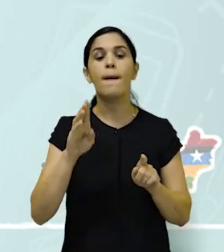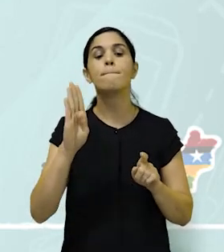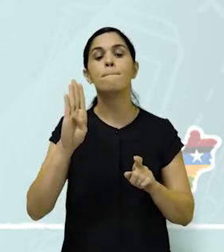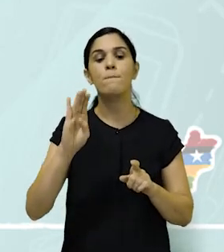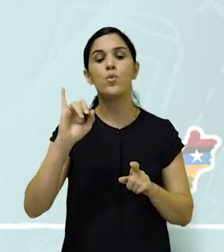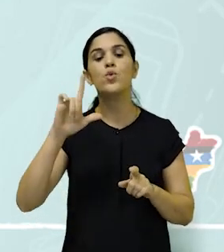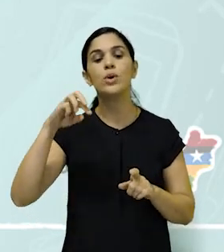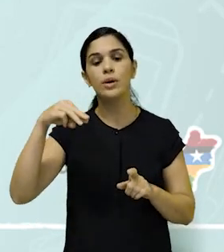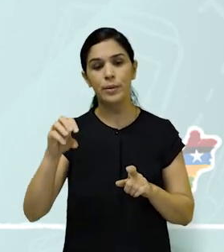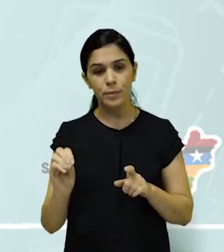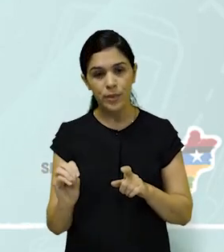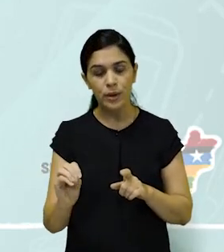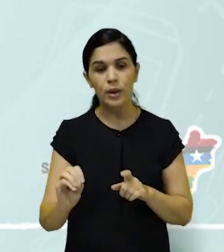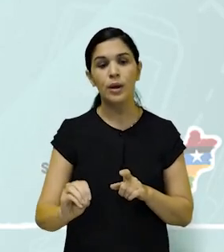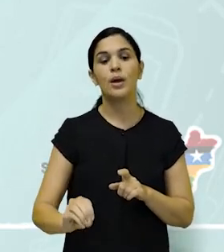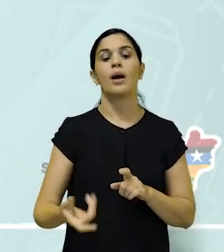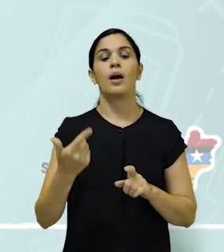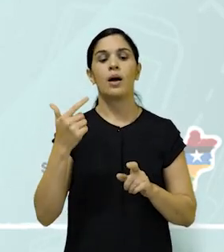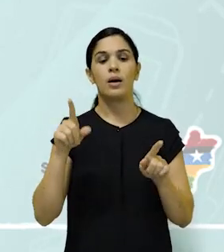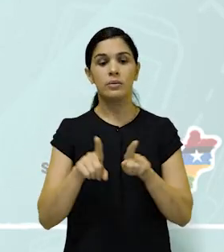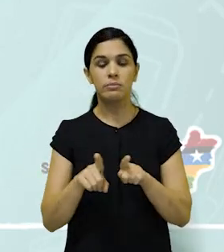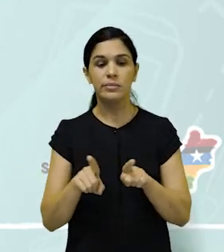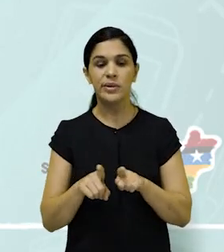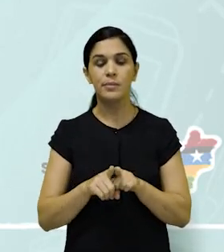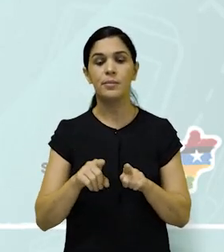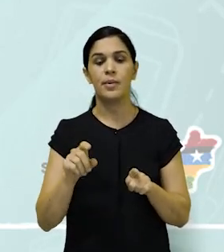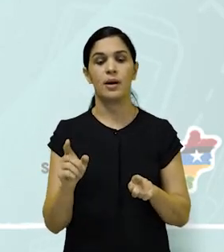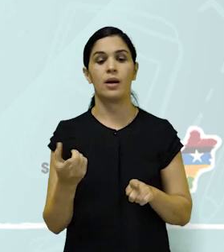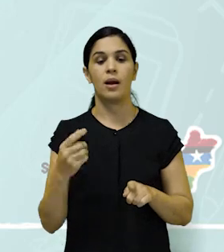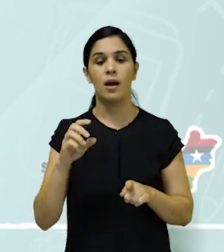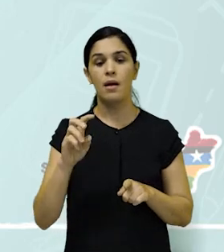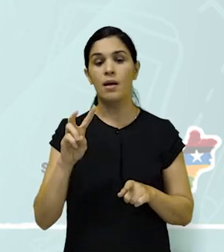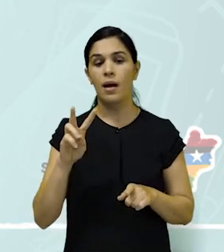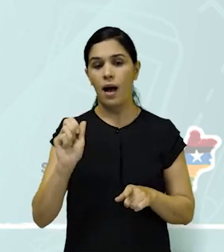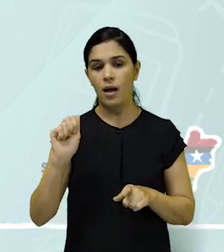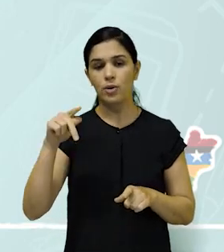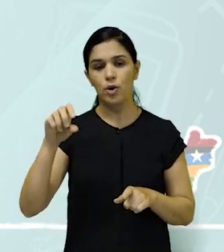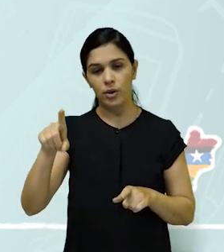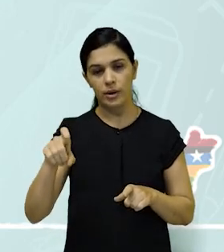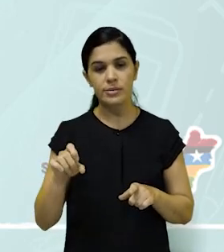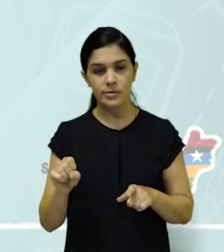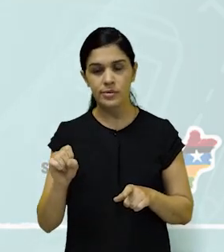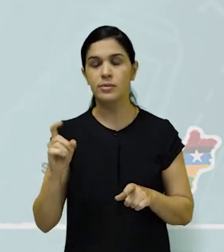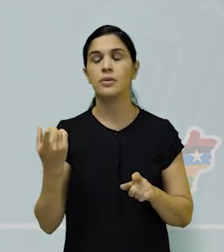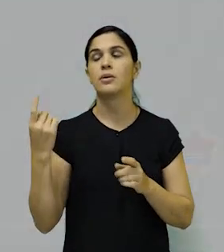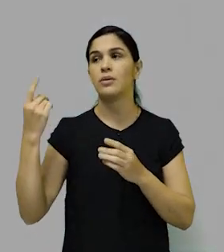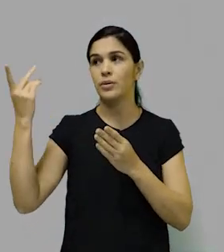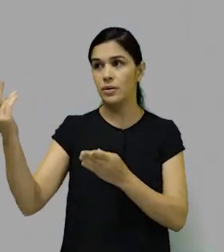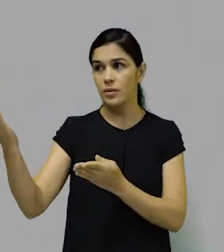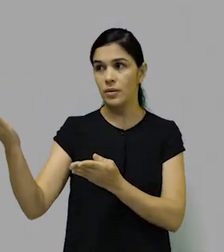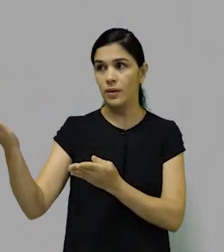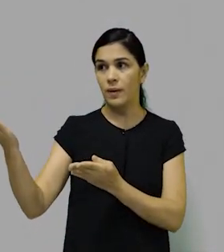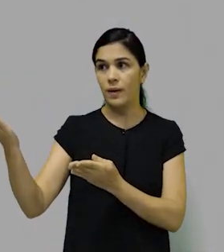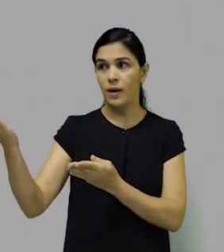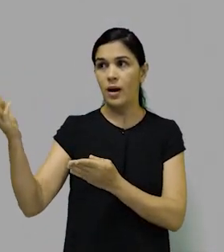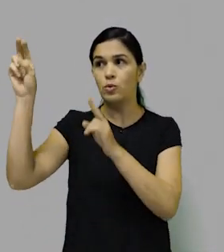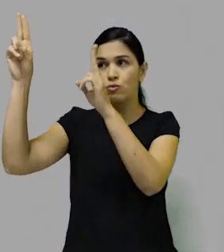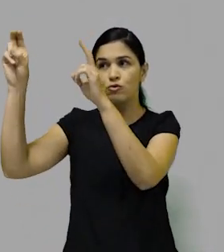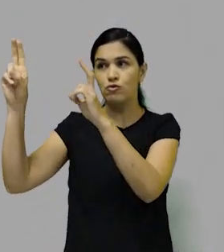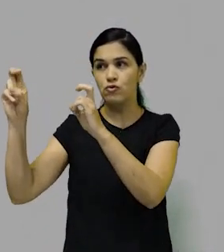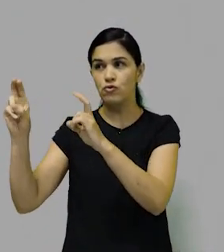ser diagnosticada com um problema como esse de distúrbios alimentares. Para isso, eu organizei a nossa aula da seguinte forma.